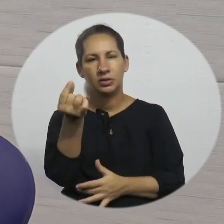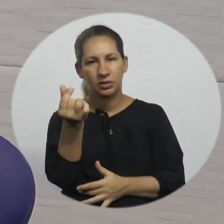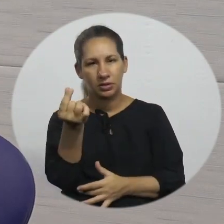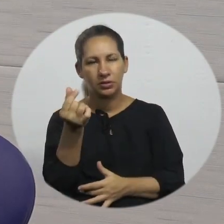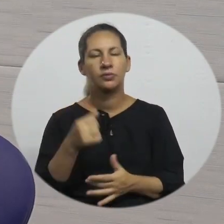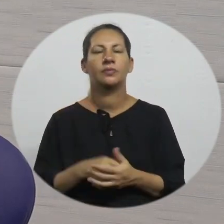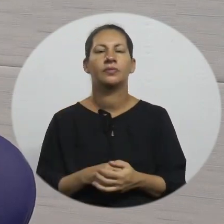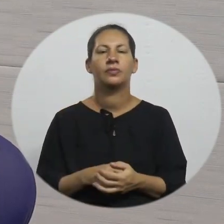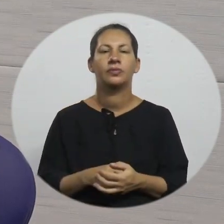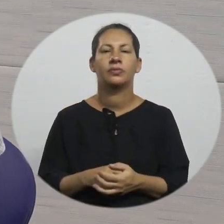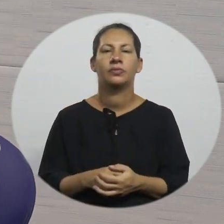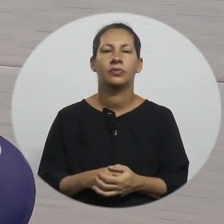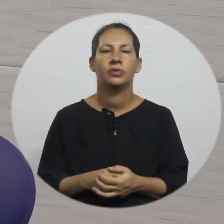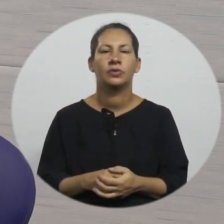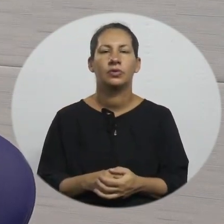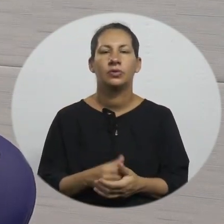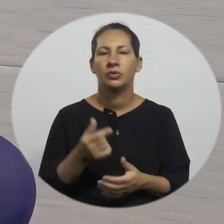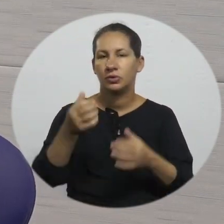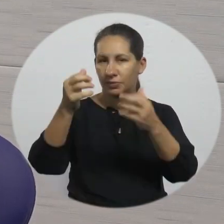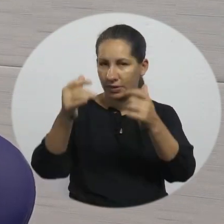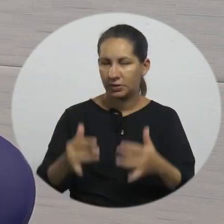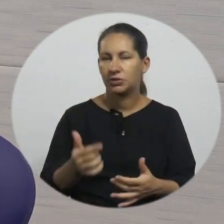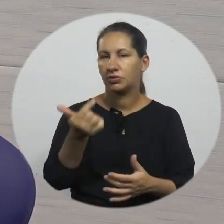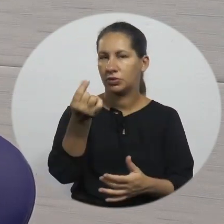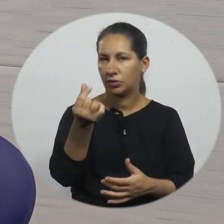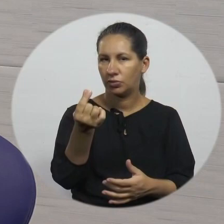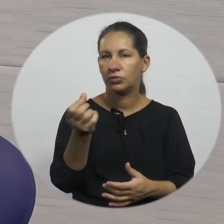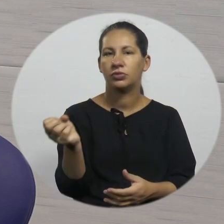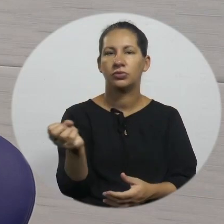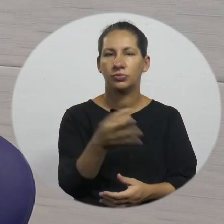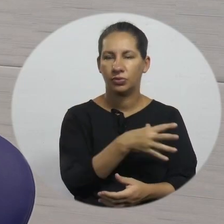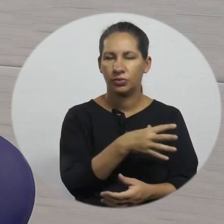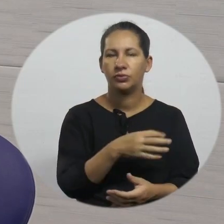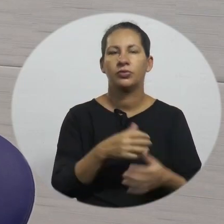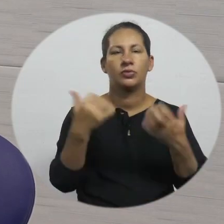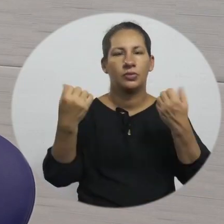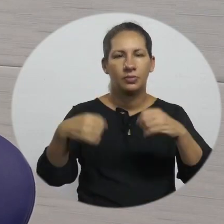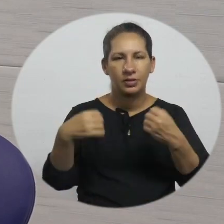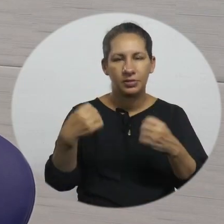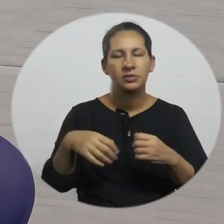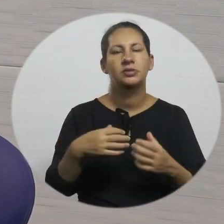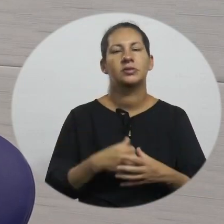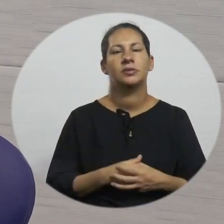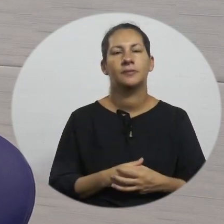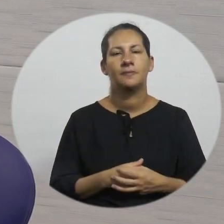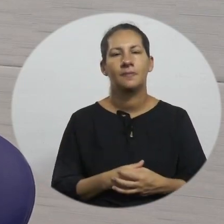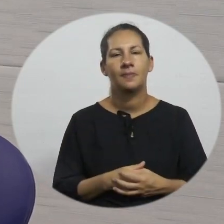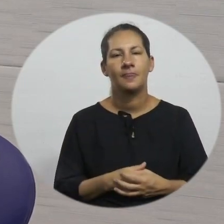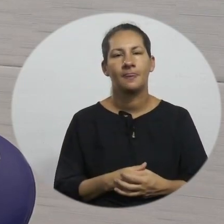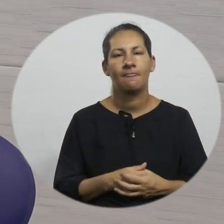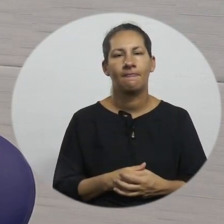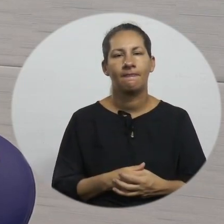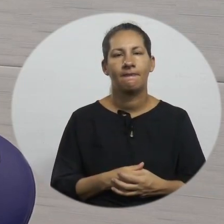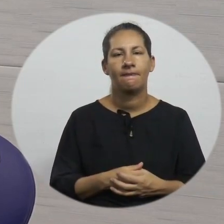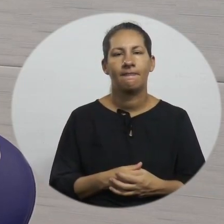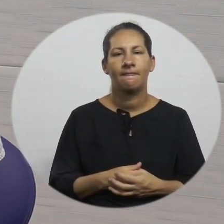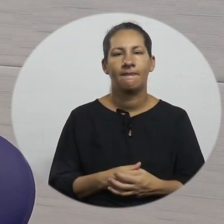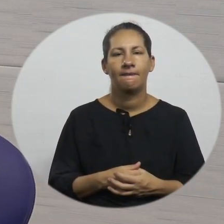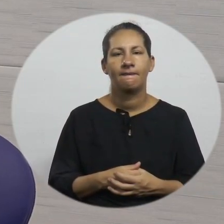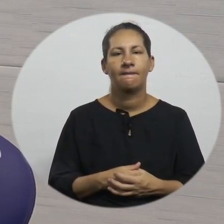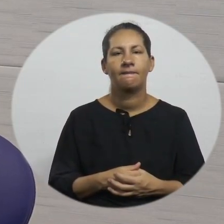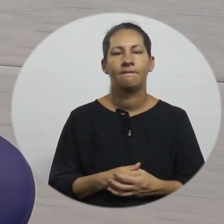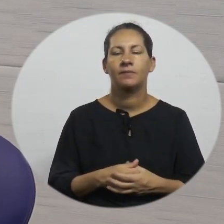contas, justamente levando-se em conta que é algo novo, é um sistema novo que eles precisam, né,